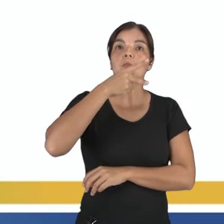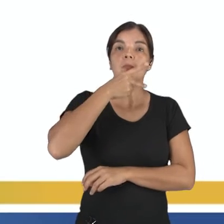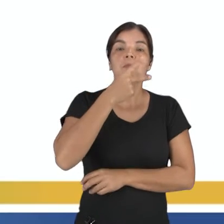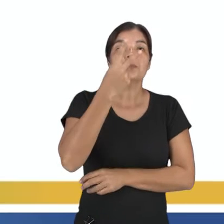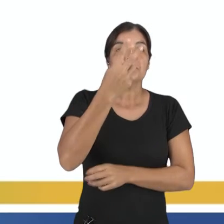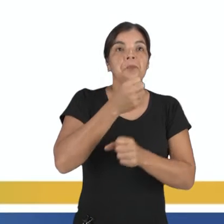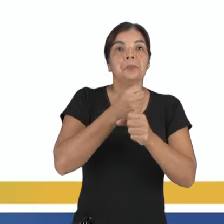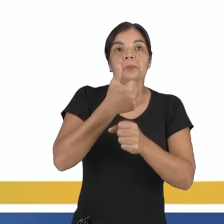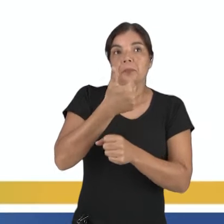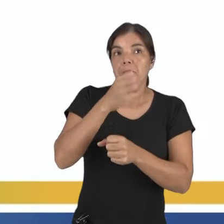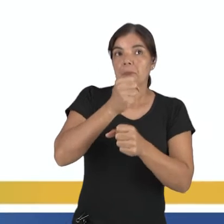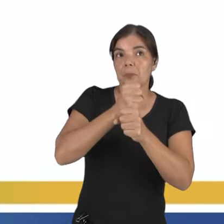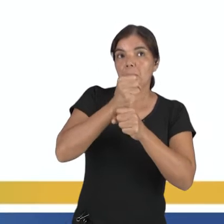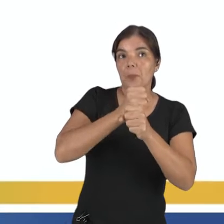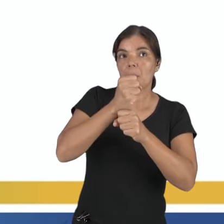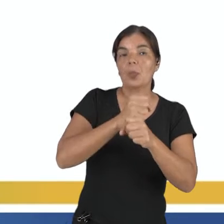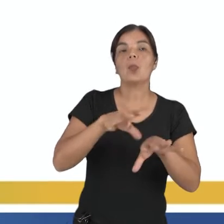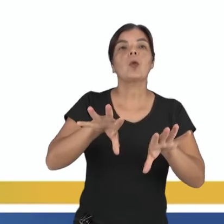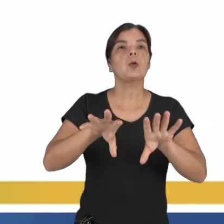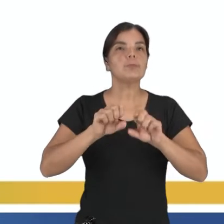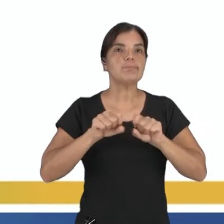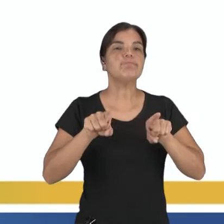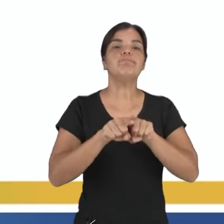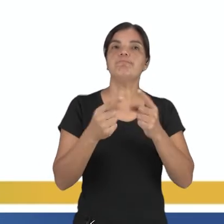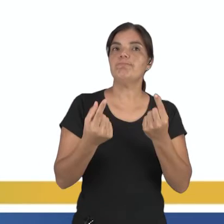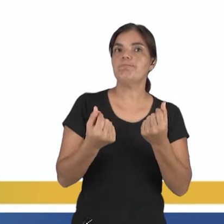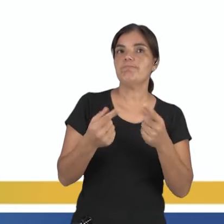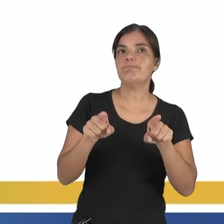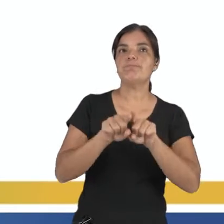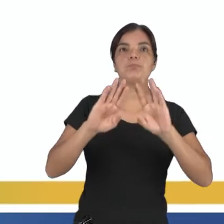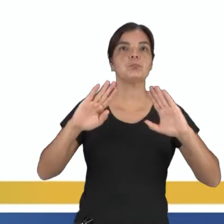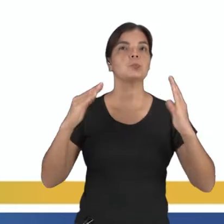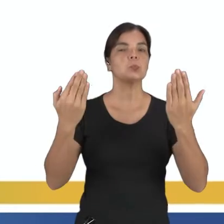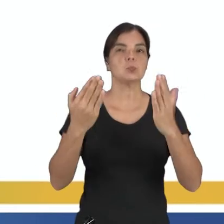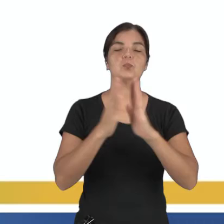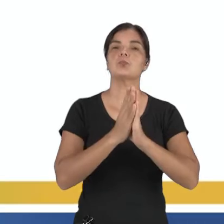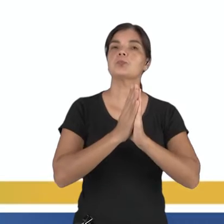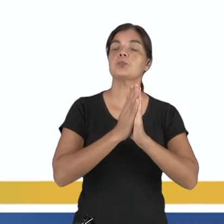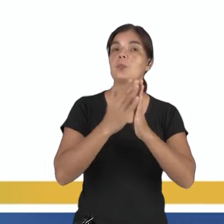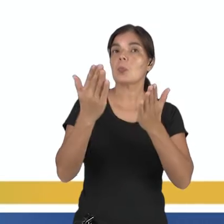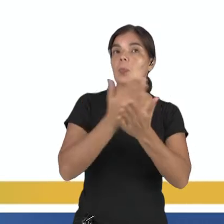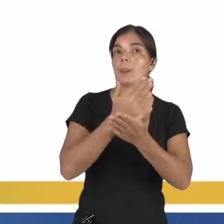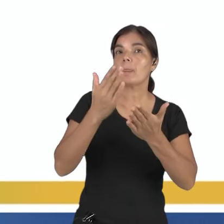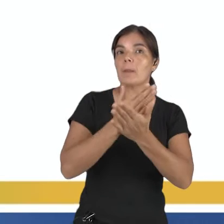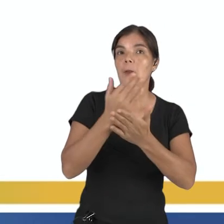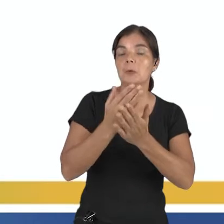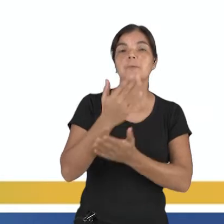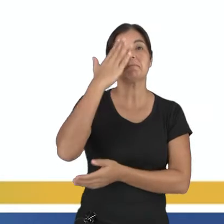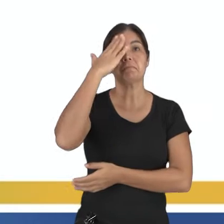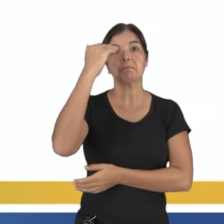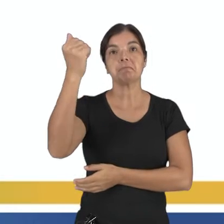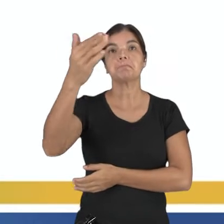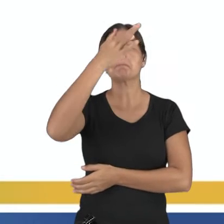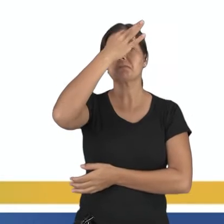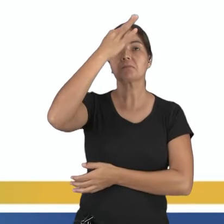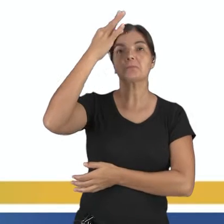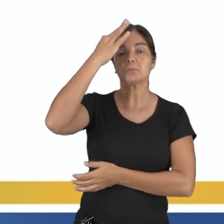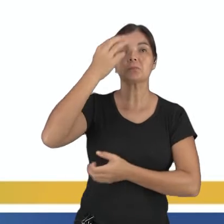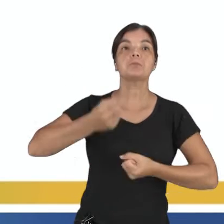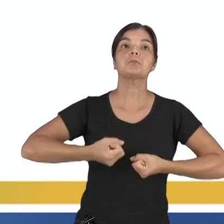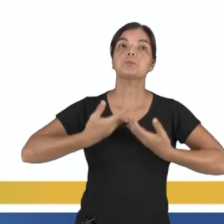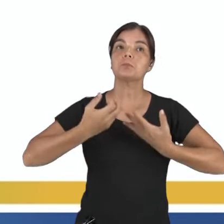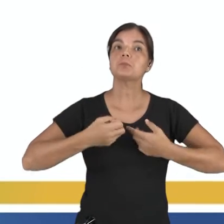décadas. Possuidor de grande fortuna, cercou-se de livros dos grandes filósofos, poetas do seu